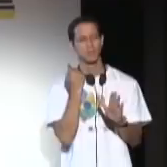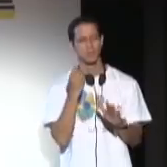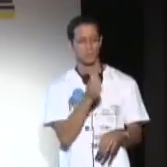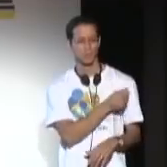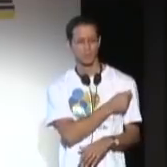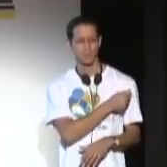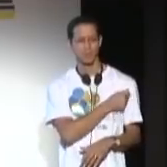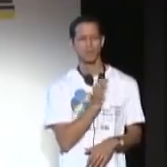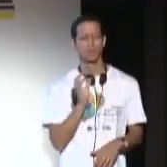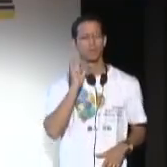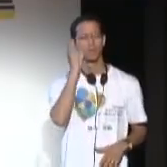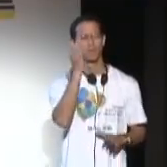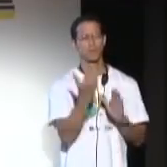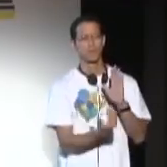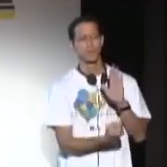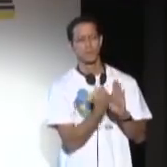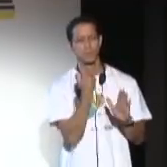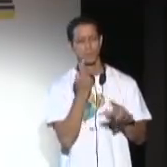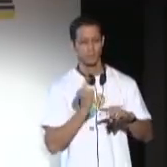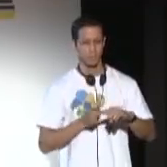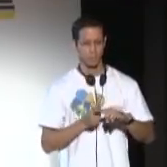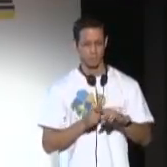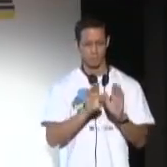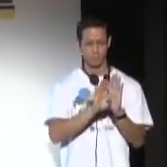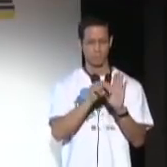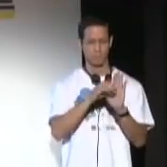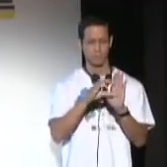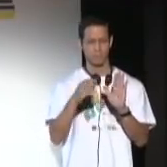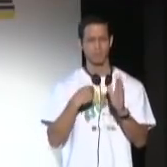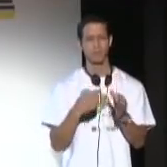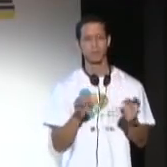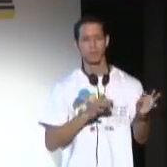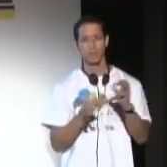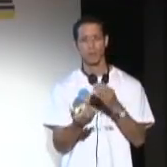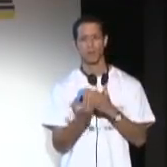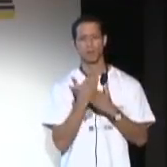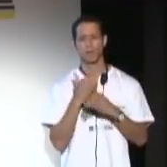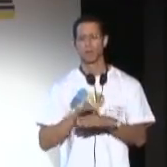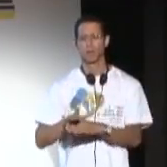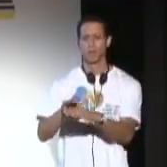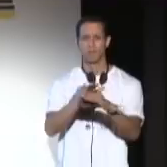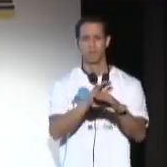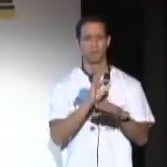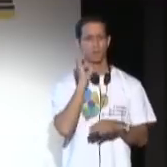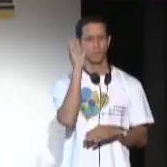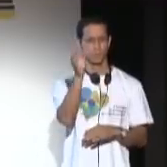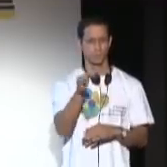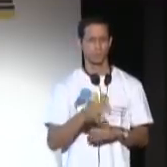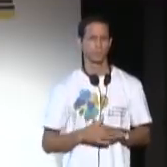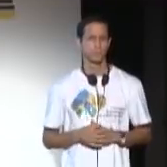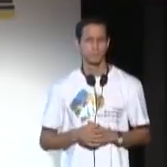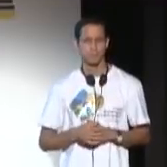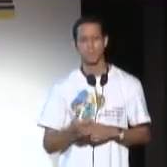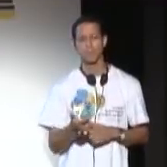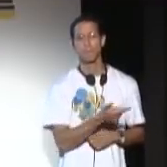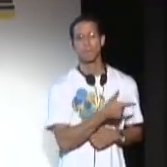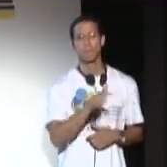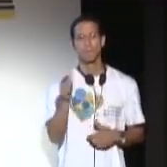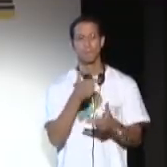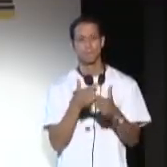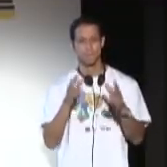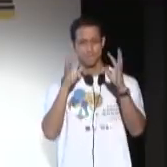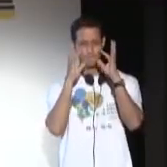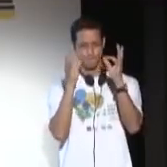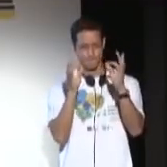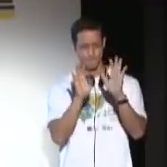os alunos do futuro? Porque a BNCC os prepara para o futuro. Tá? Outra coisa que me chama a atenção quando a gente fala de BNCC